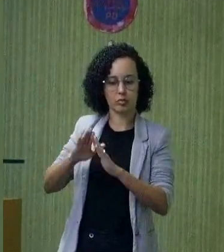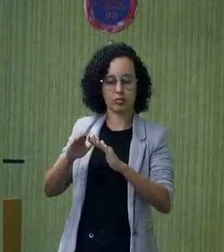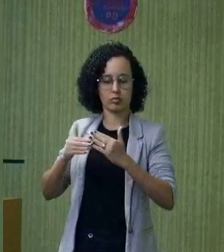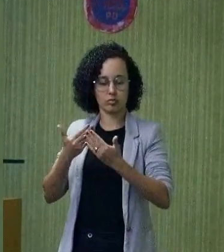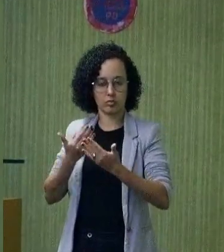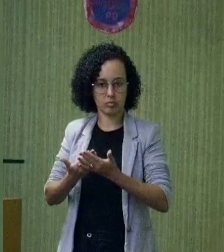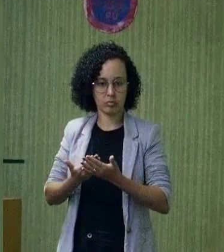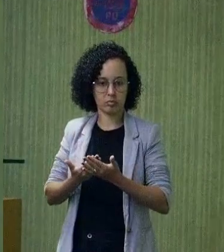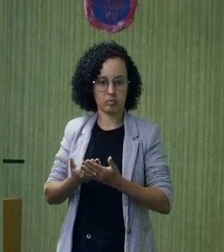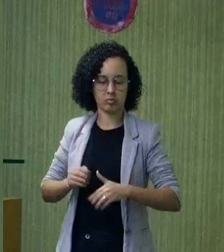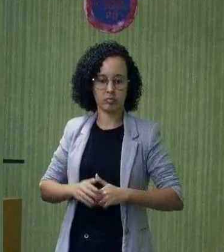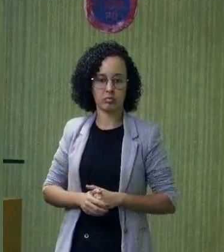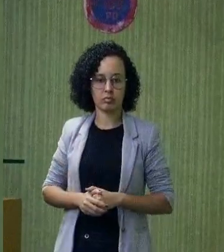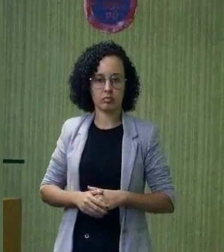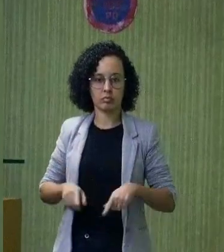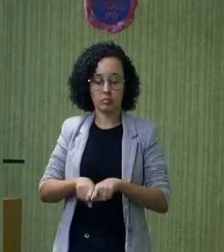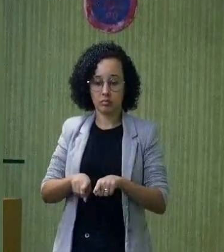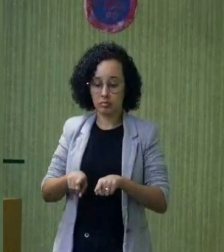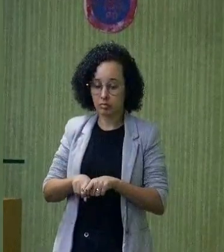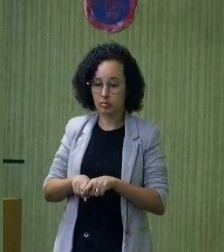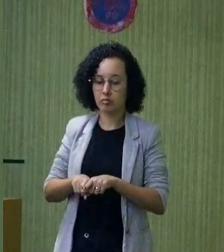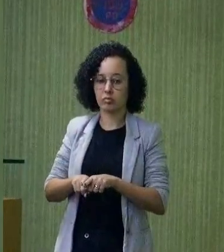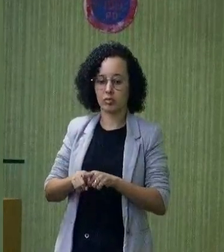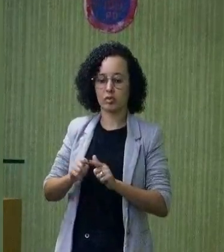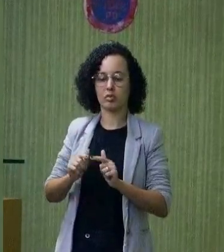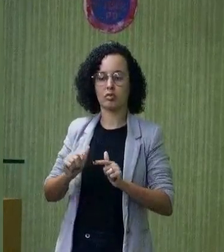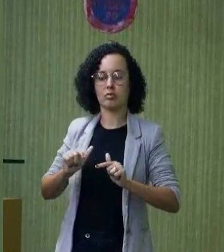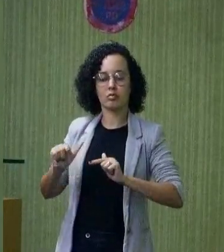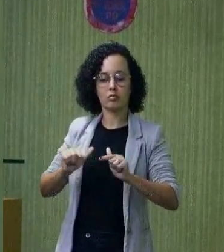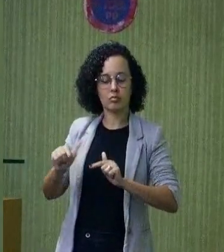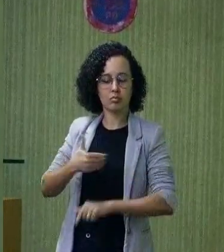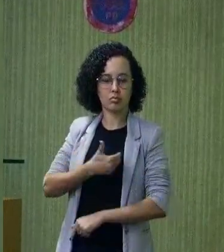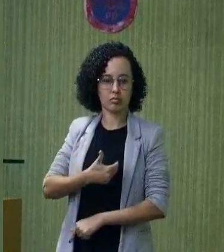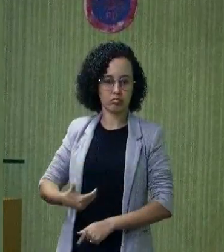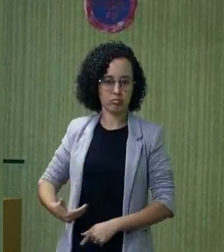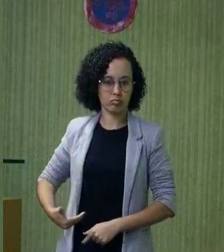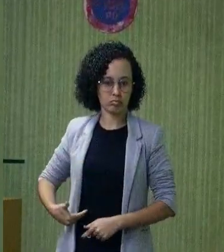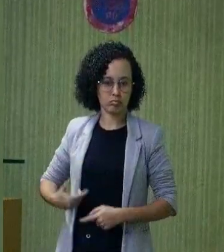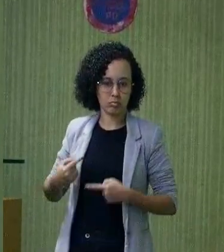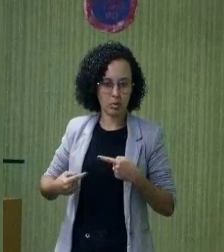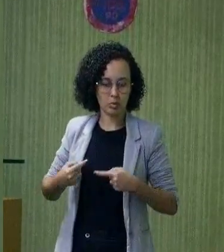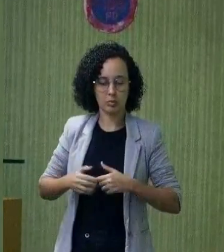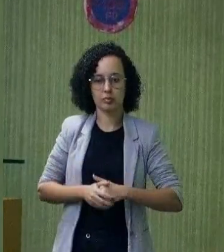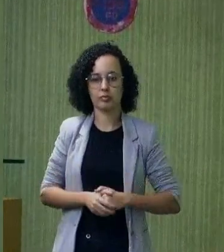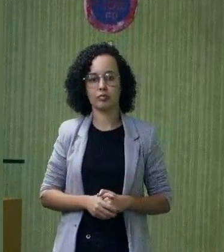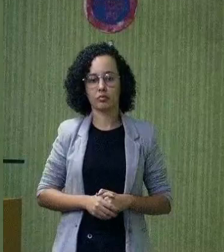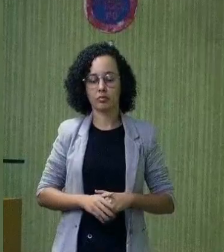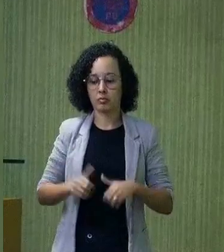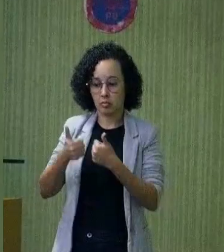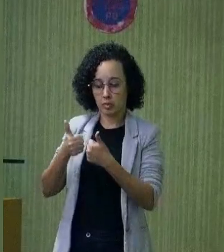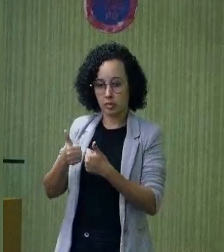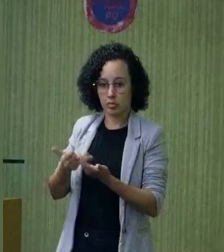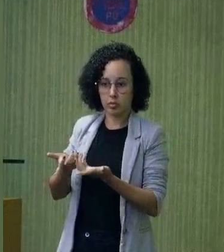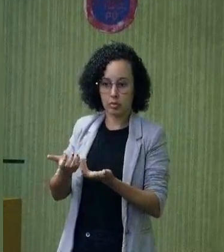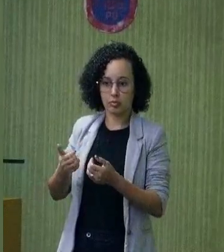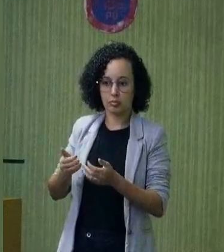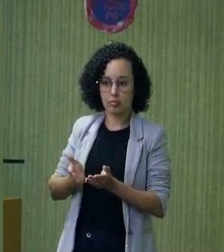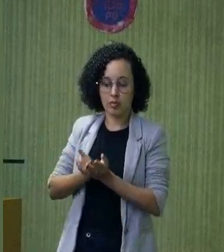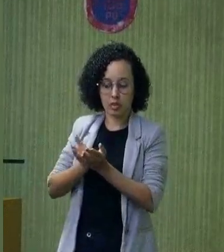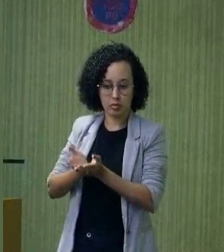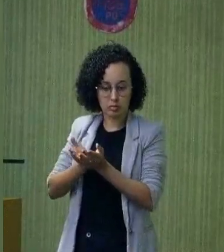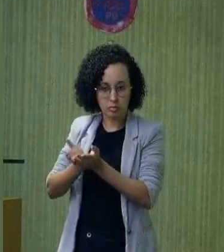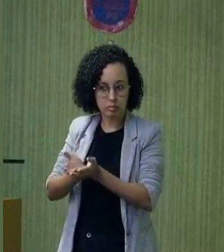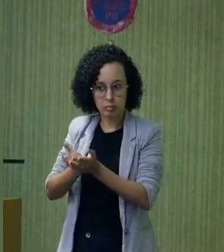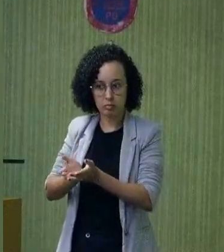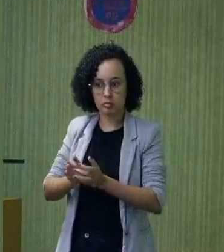propositura de ação civil pública que não é necessário né mas eh a questão do transporte como eu falo eh ele